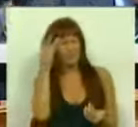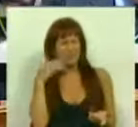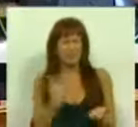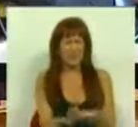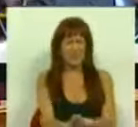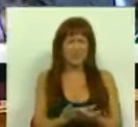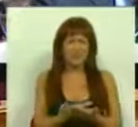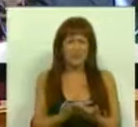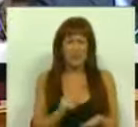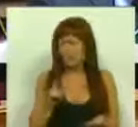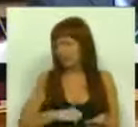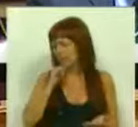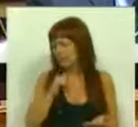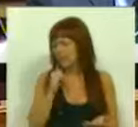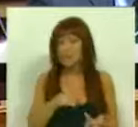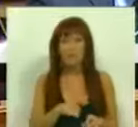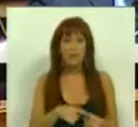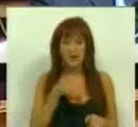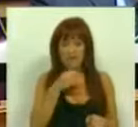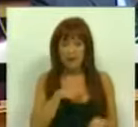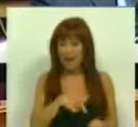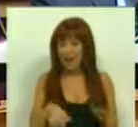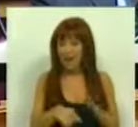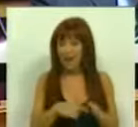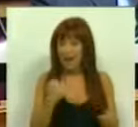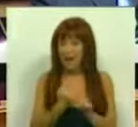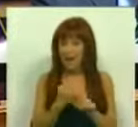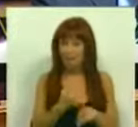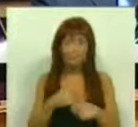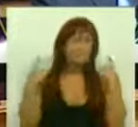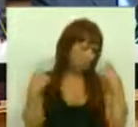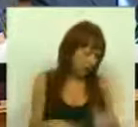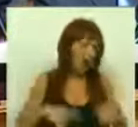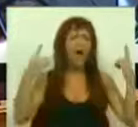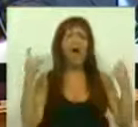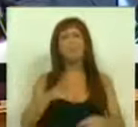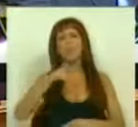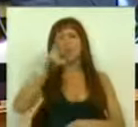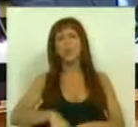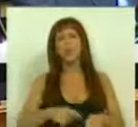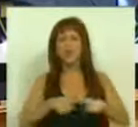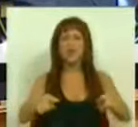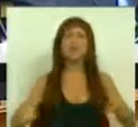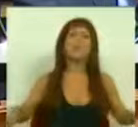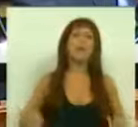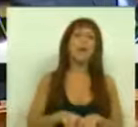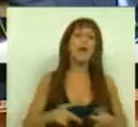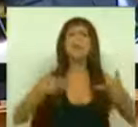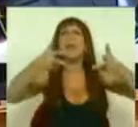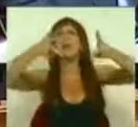aqui nos trazem sempre que se aborda esta legislação laboral, há em Portugal espaço